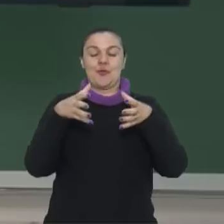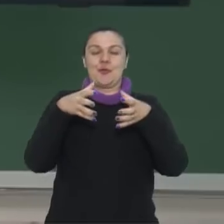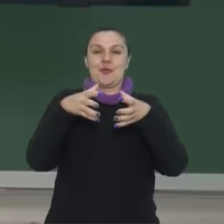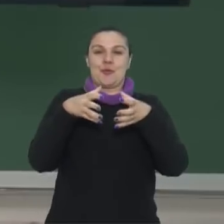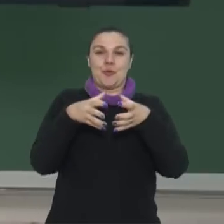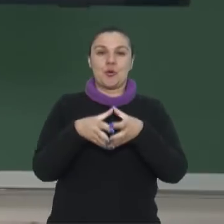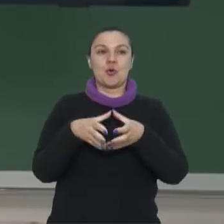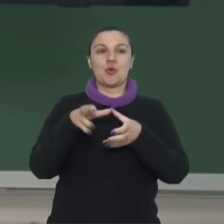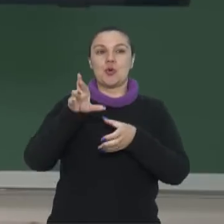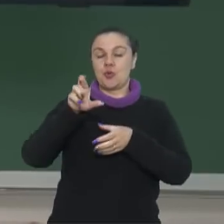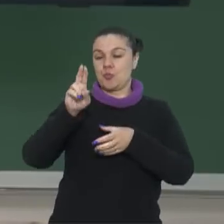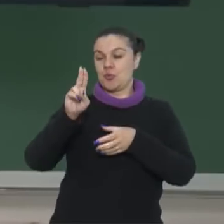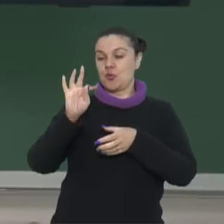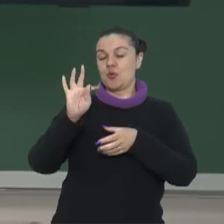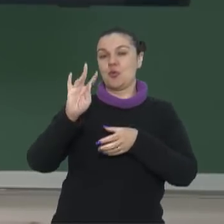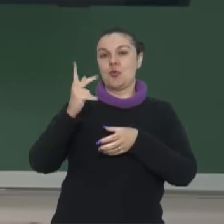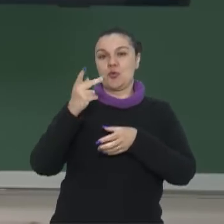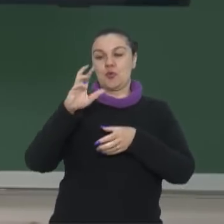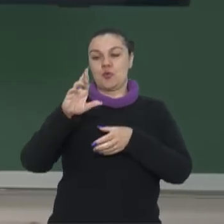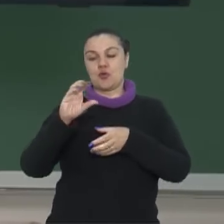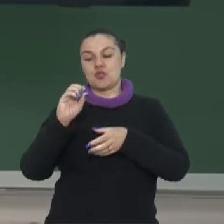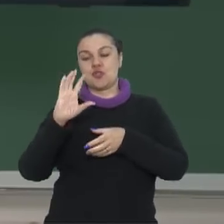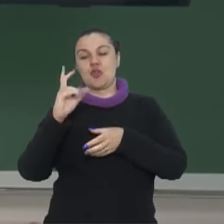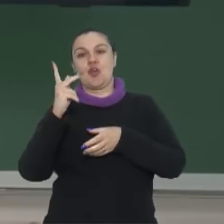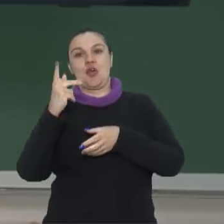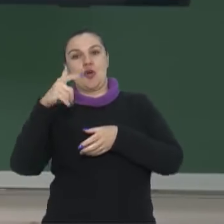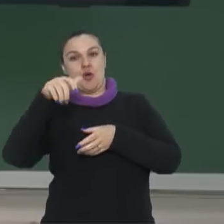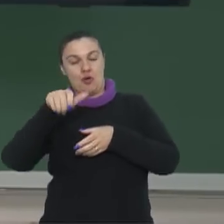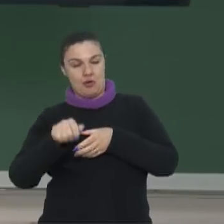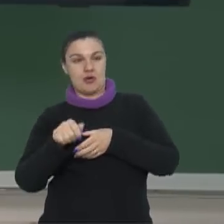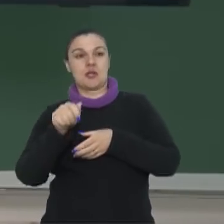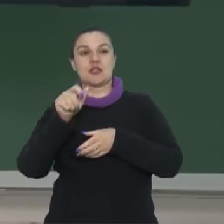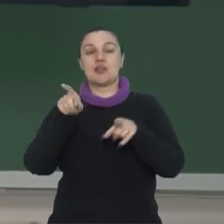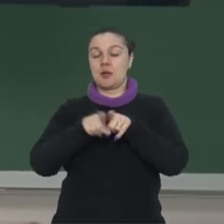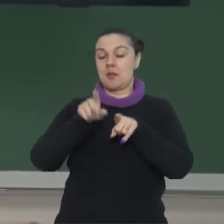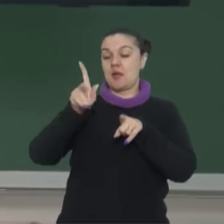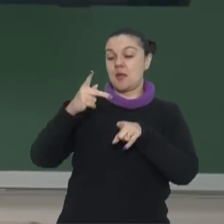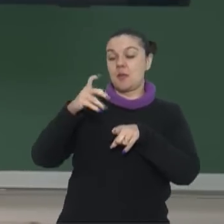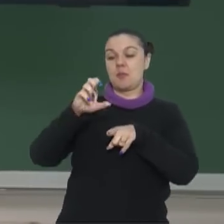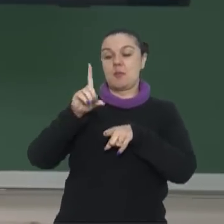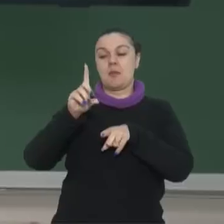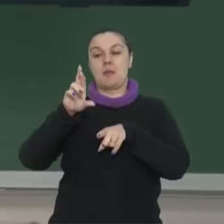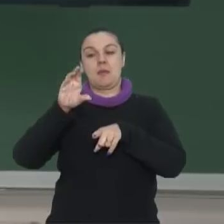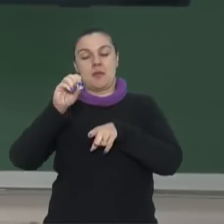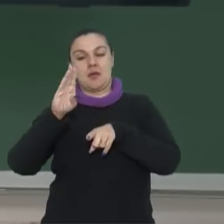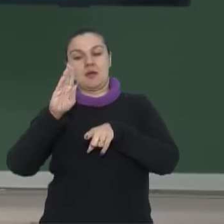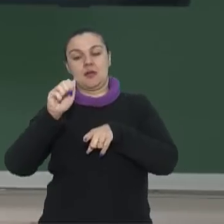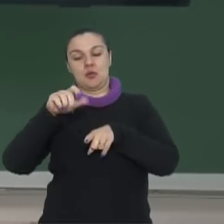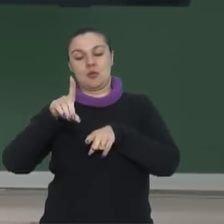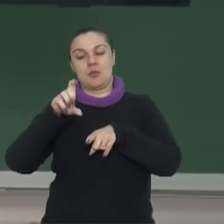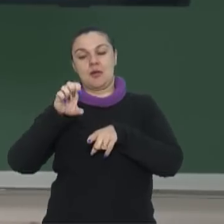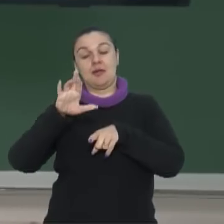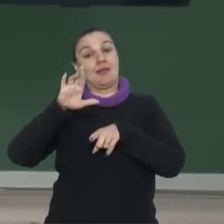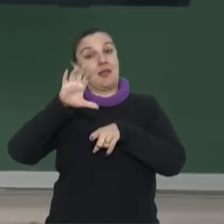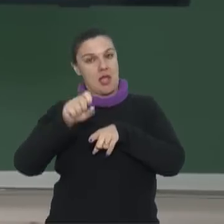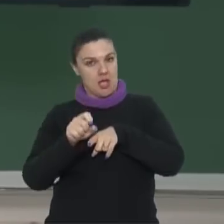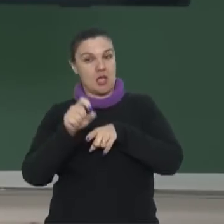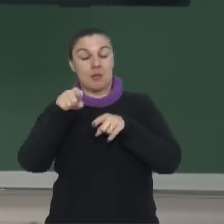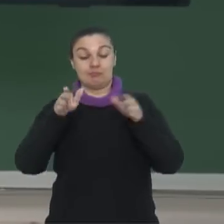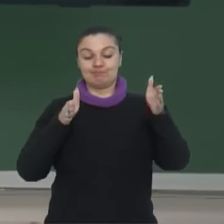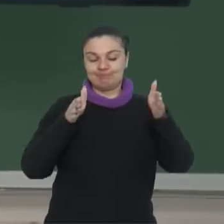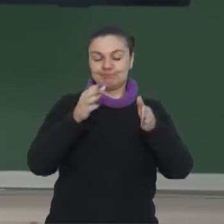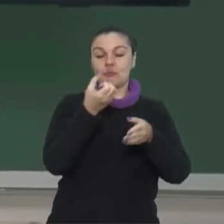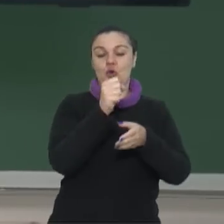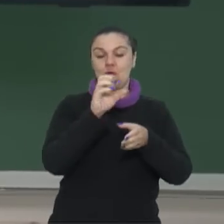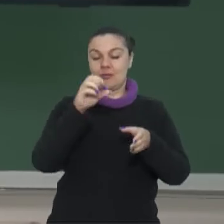né, Ruth Rocha e Pedro Bandeira dentro da literatura aí da década de 80 e 90. Então, com certeza, Rogério Borges, ele ocupa